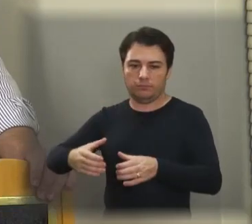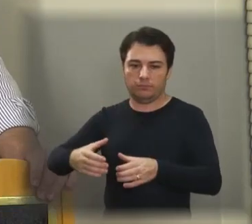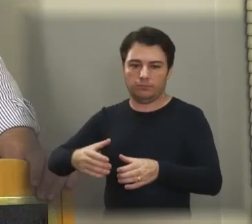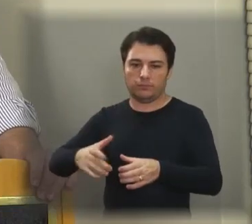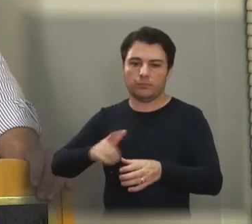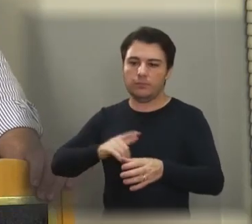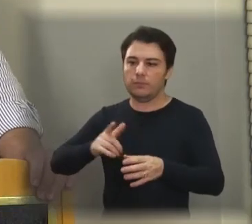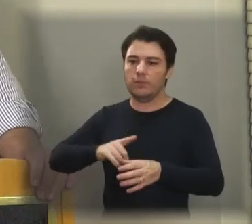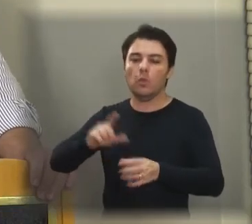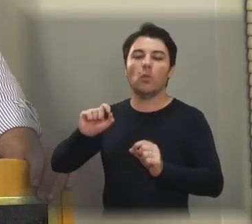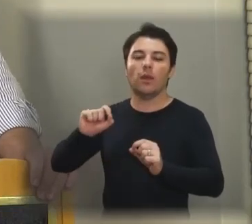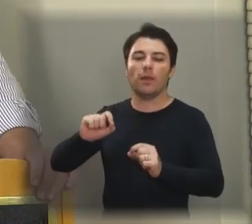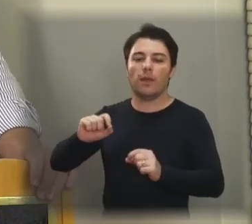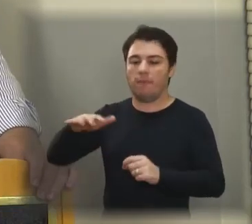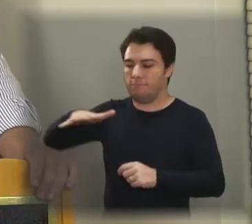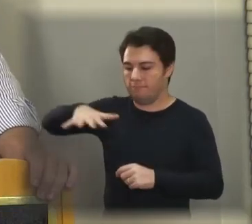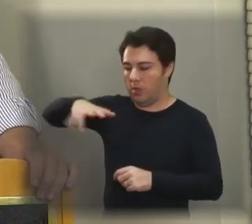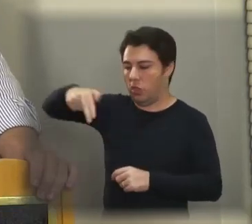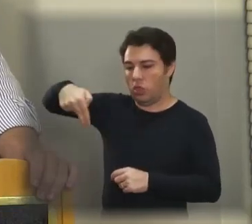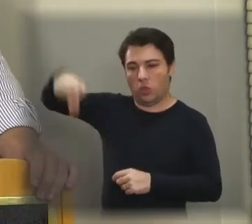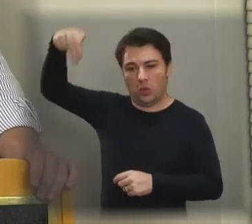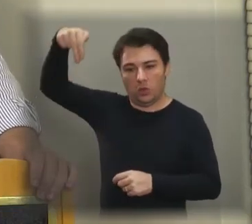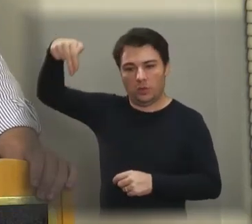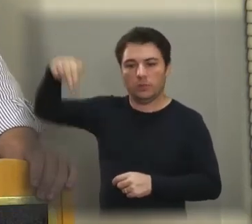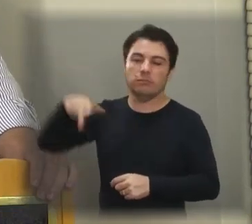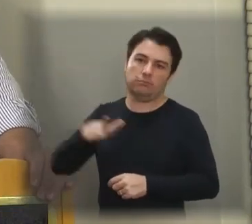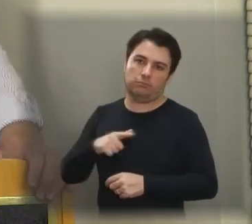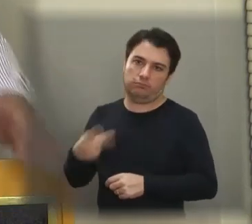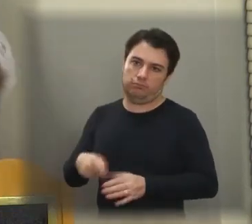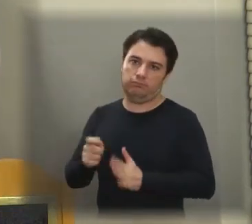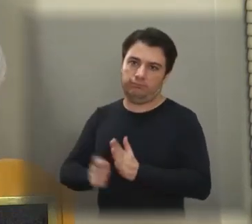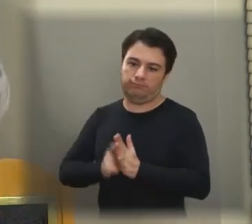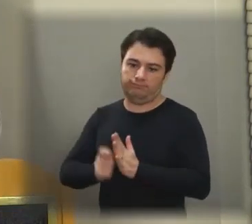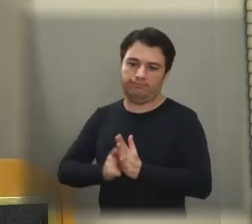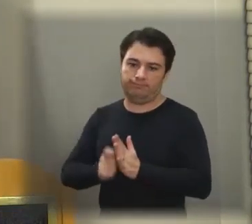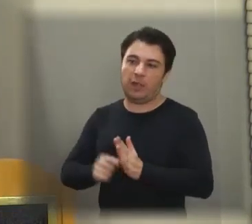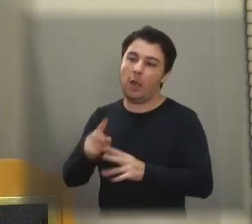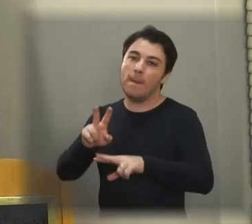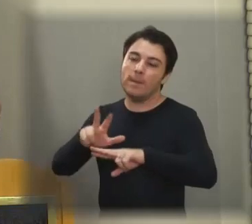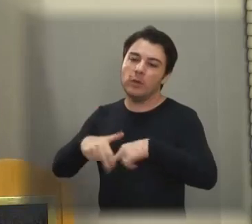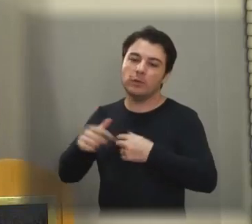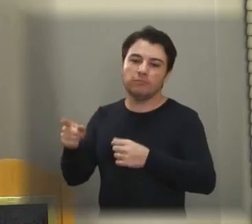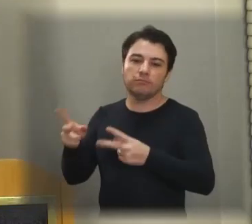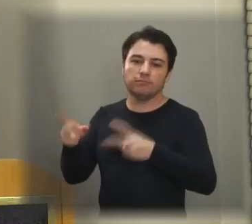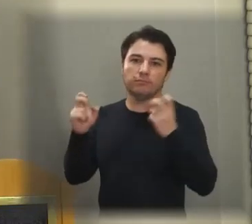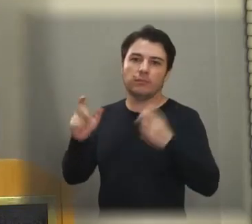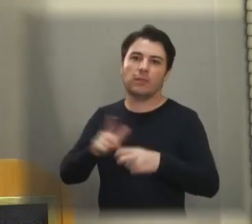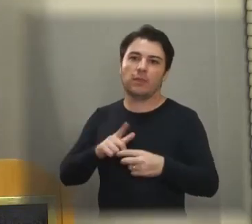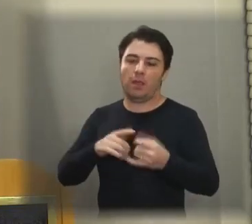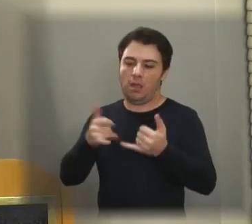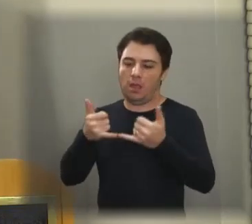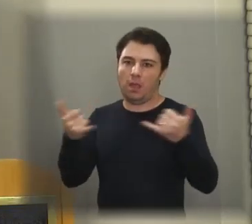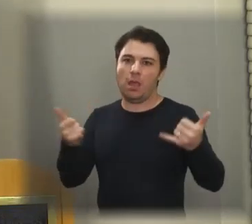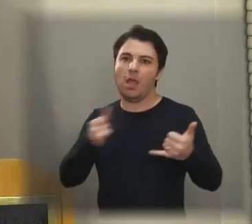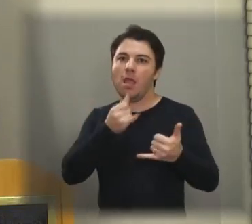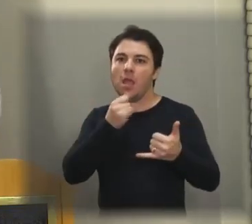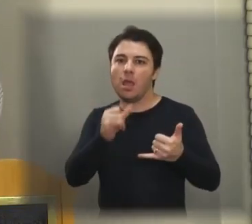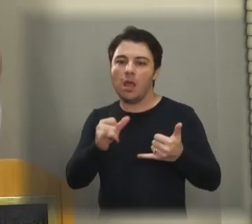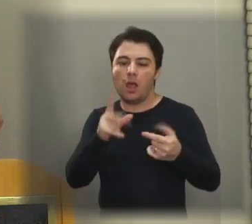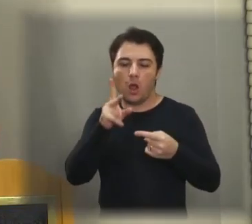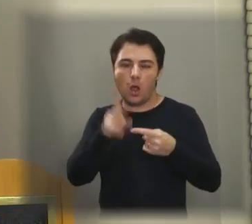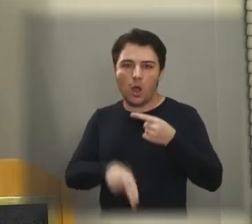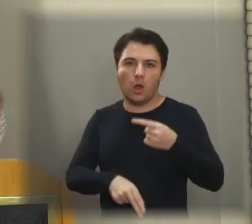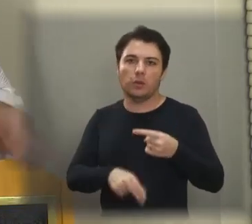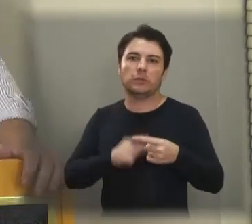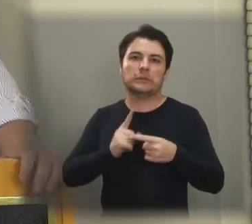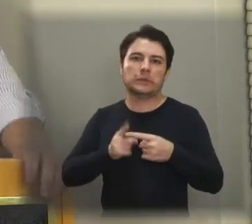boa a região norte como a situação foi na pai ó pega bem a região norte do município que uma exceção sentindo as desligamento por manobra piscas por